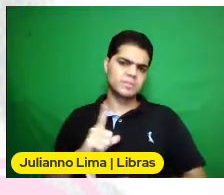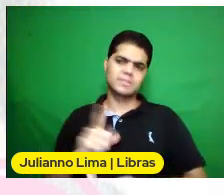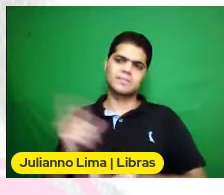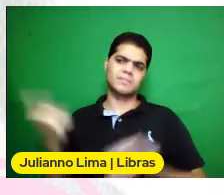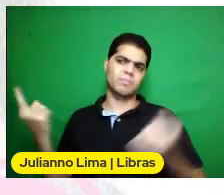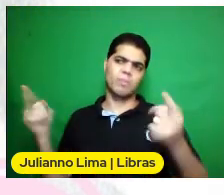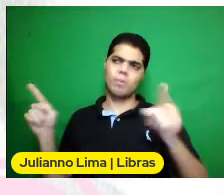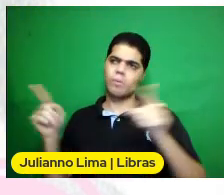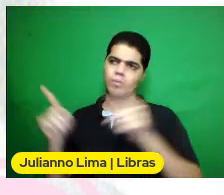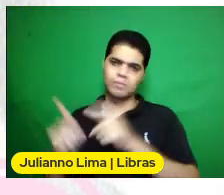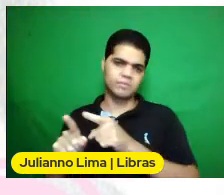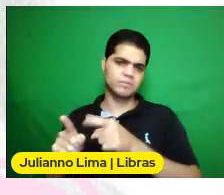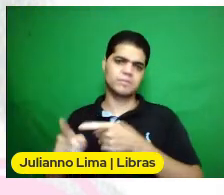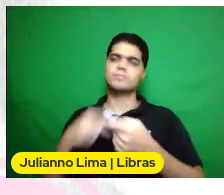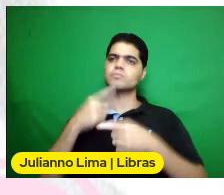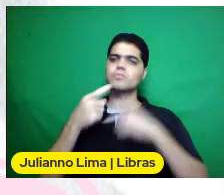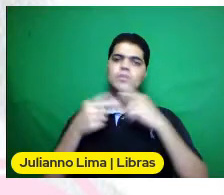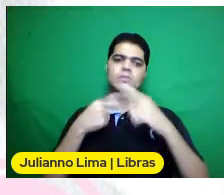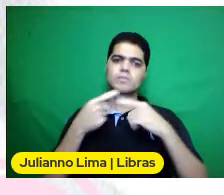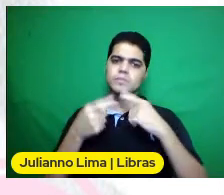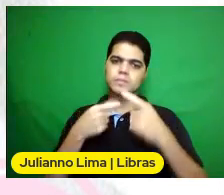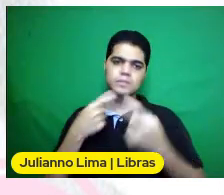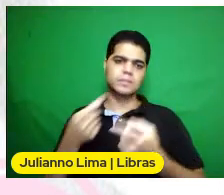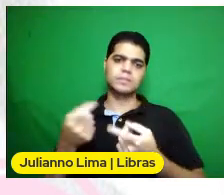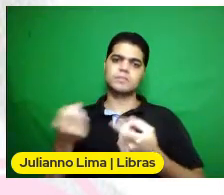não dá para a gente conseguir